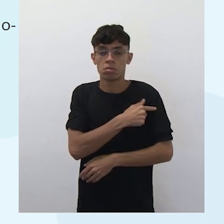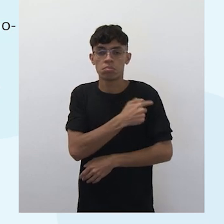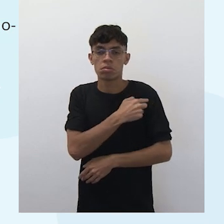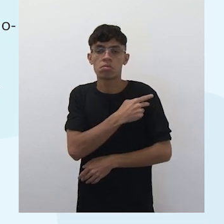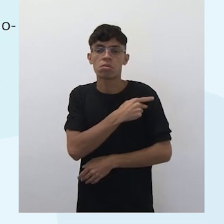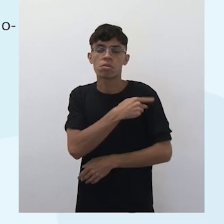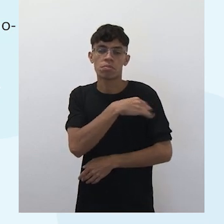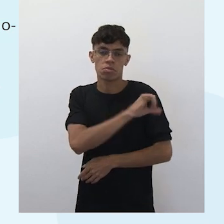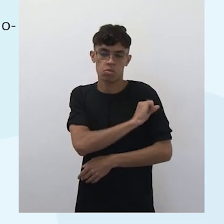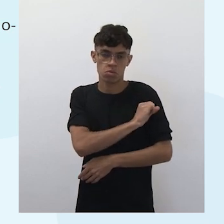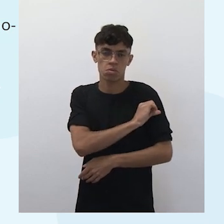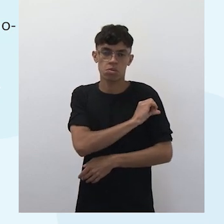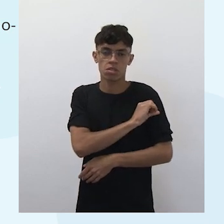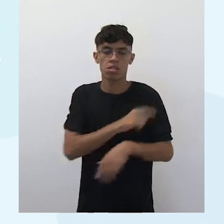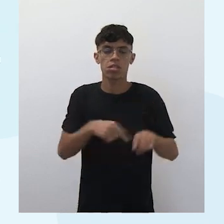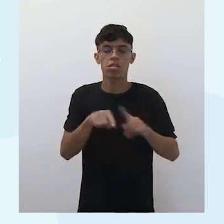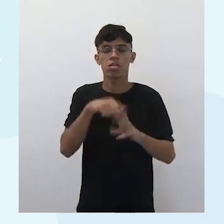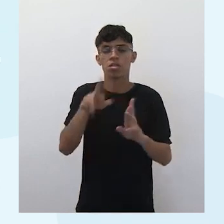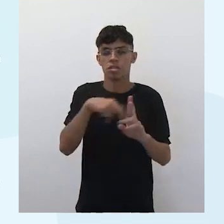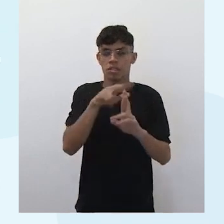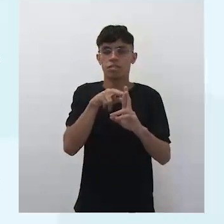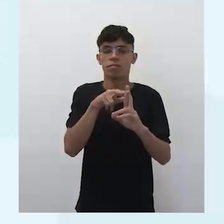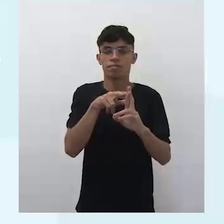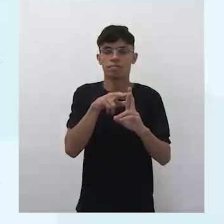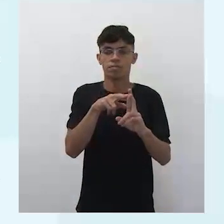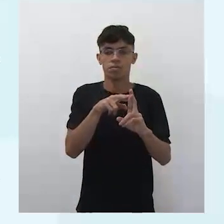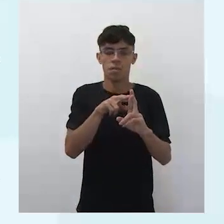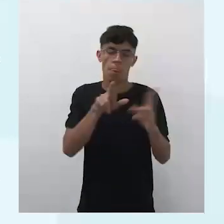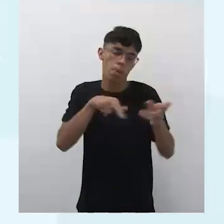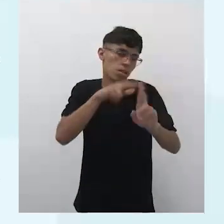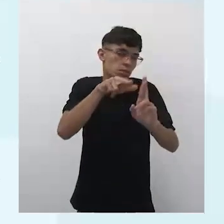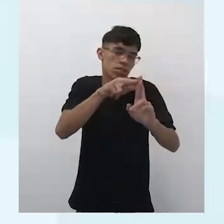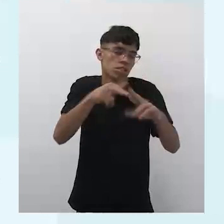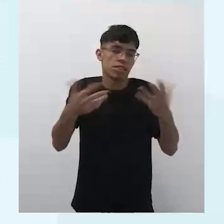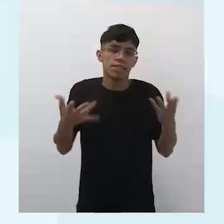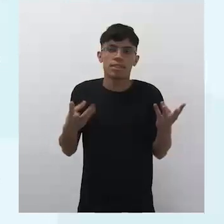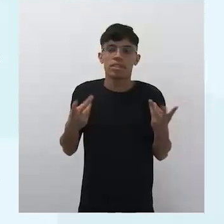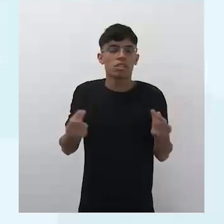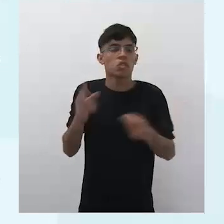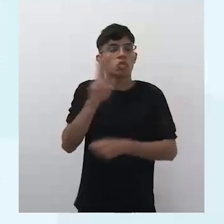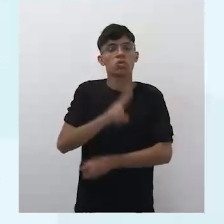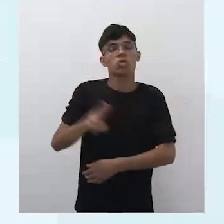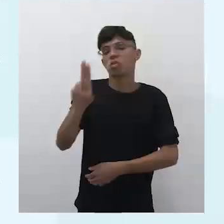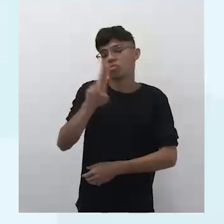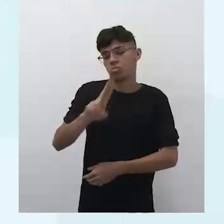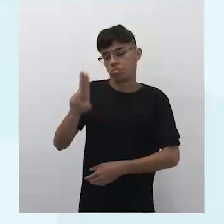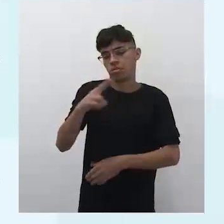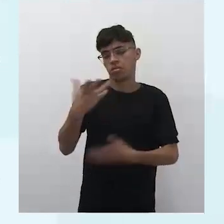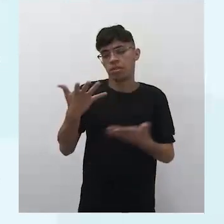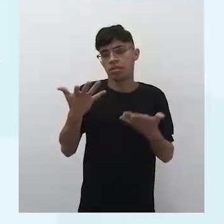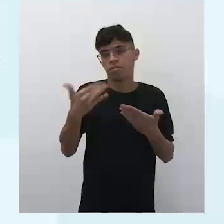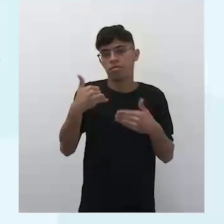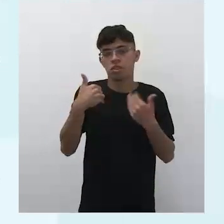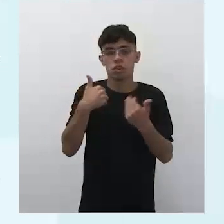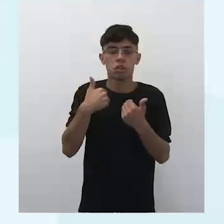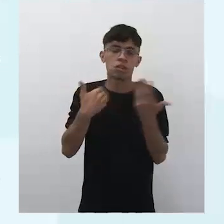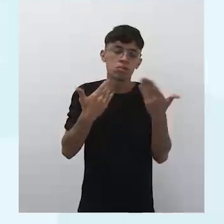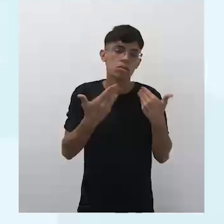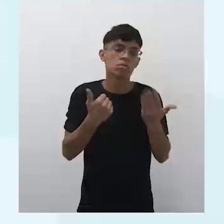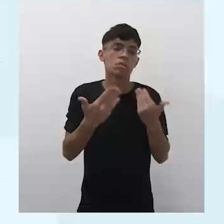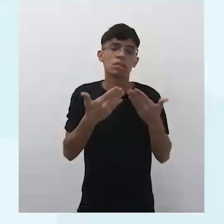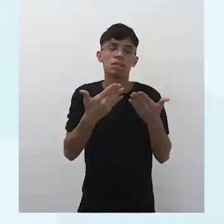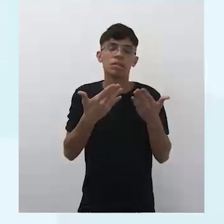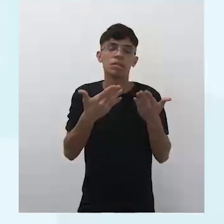E trazemos também as referências, são as nossas referências que nós utilizamos para a construção